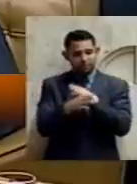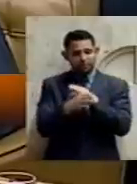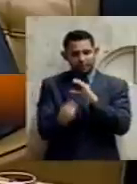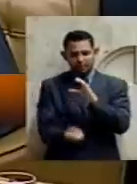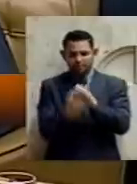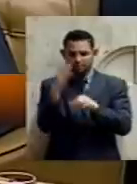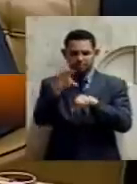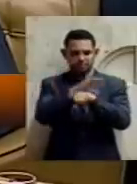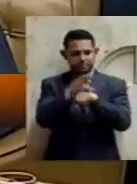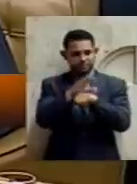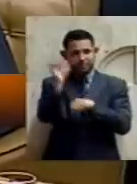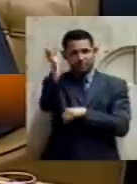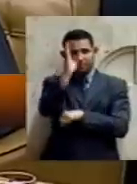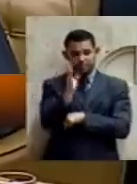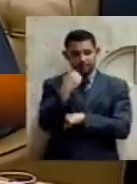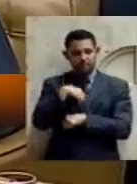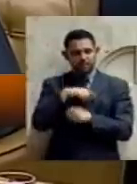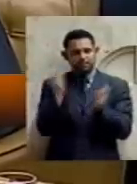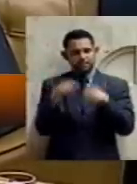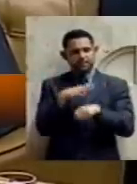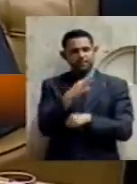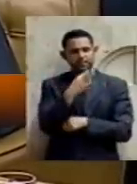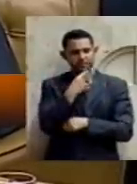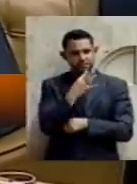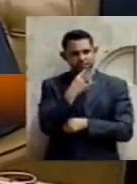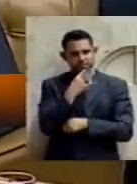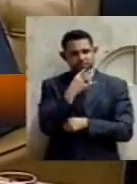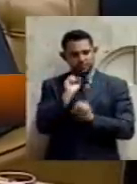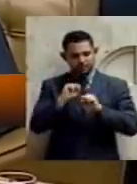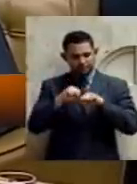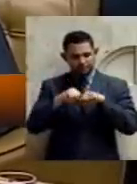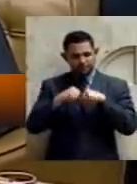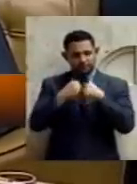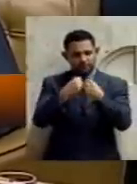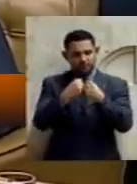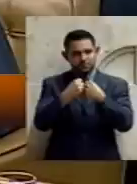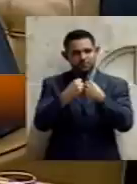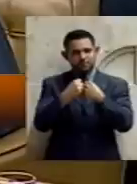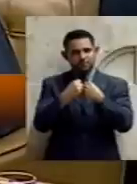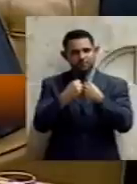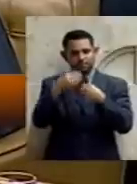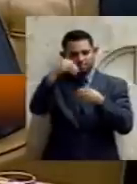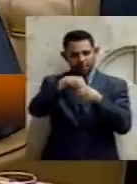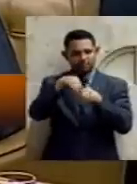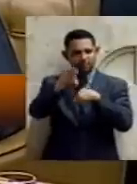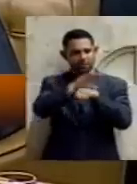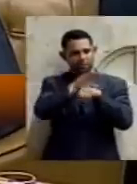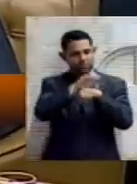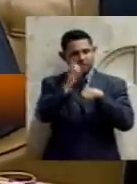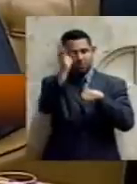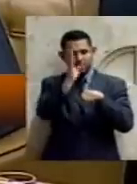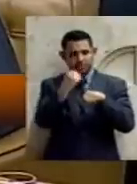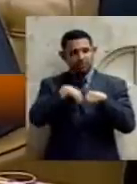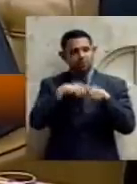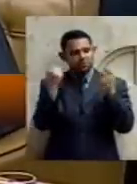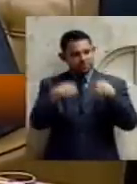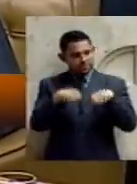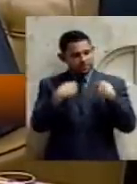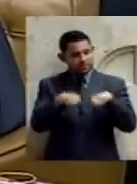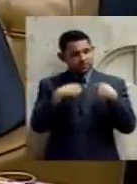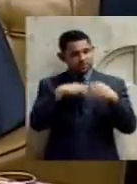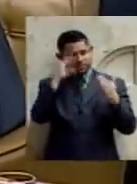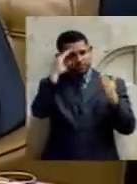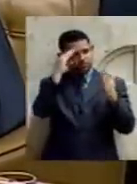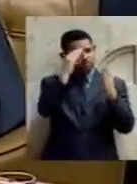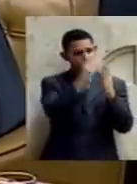constitucionalismo brasileiro, assentado no reconhecimento da força normativa da Constituição, de que emanam deveres